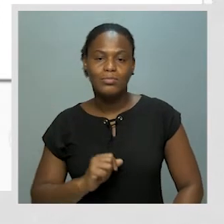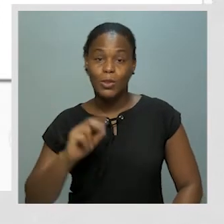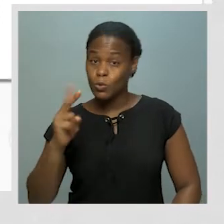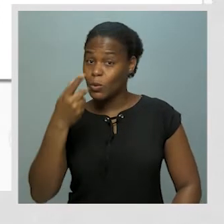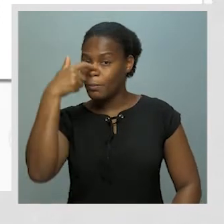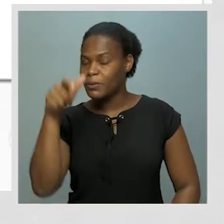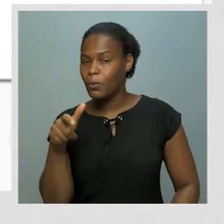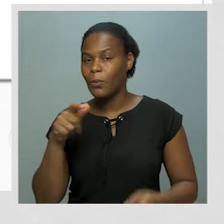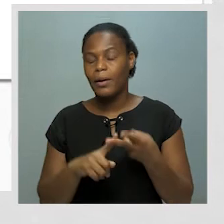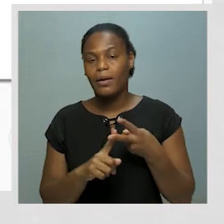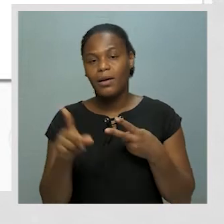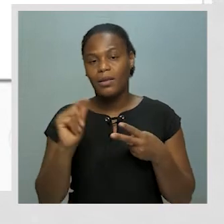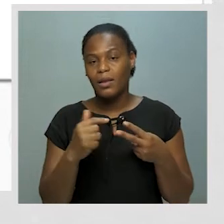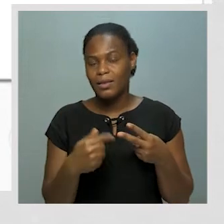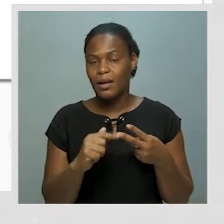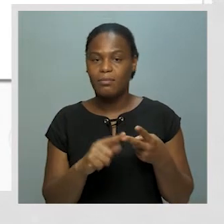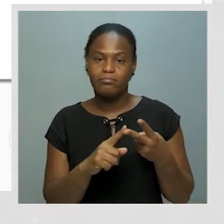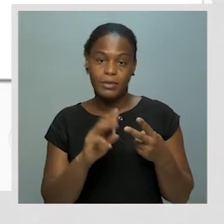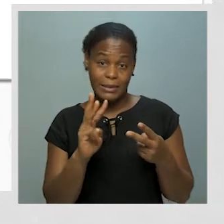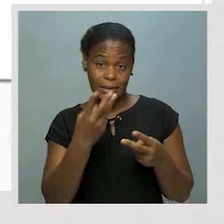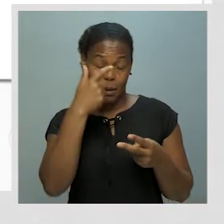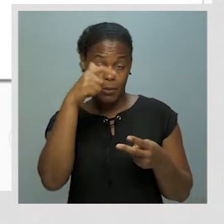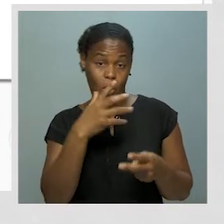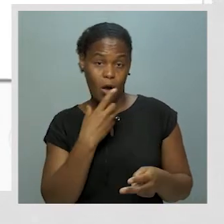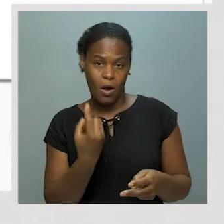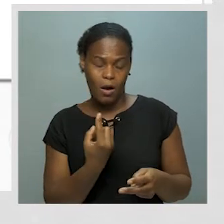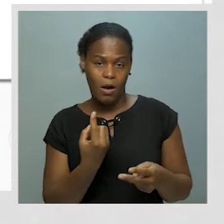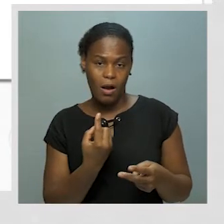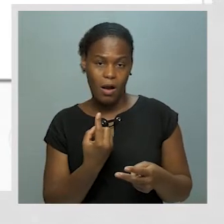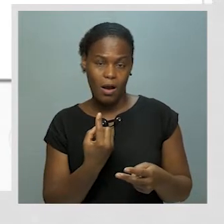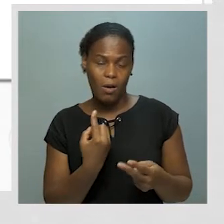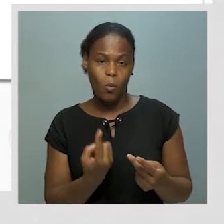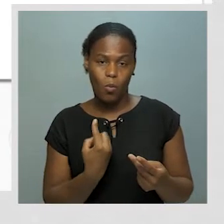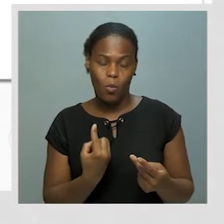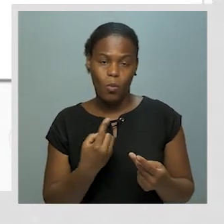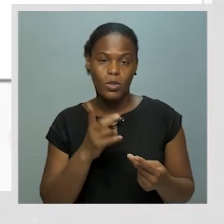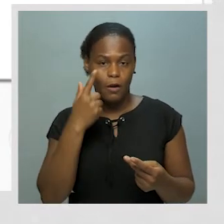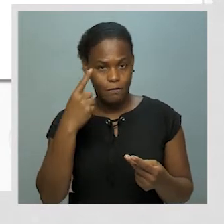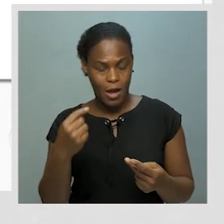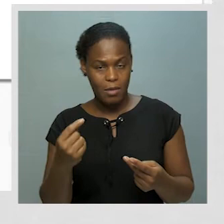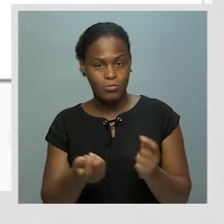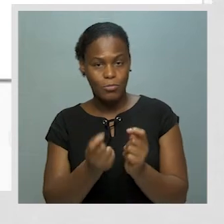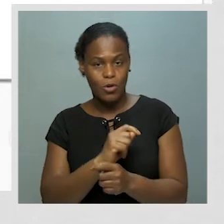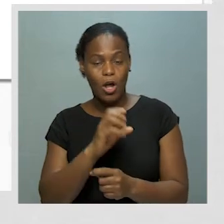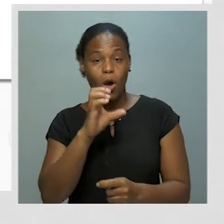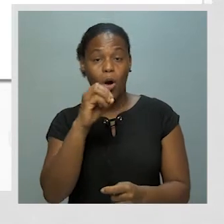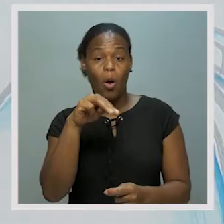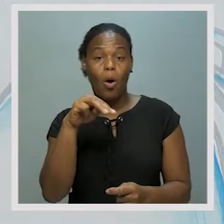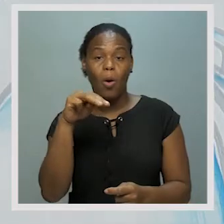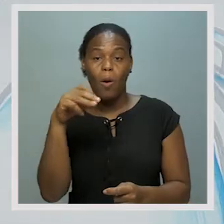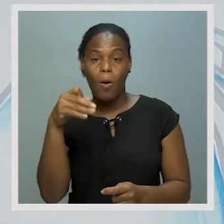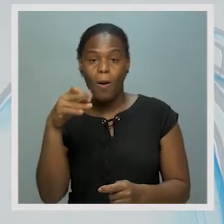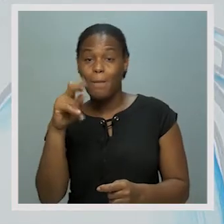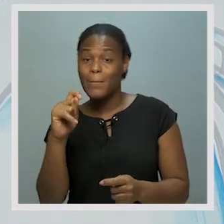pessoa, e também nós temos a terceira pessoa do singular, que levava já o verbo para